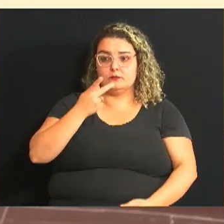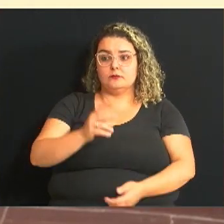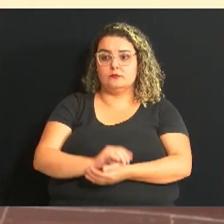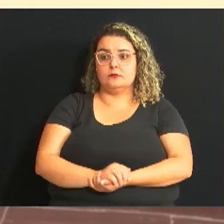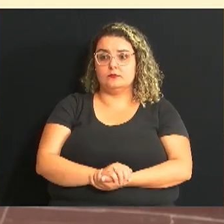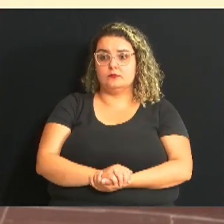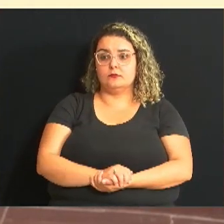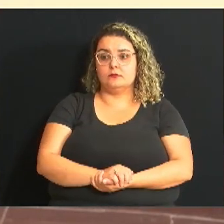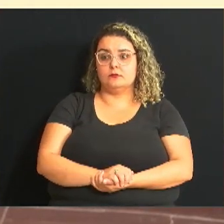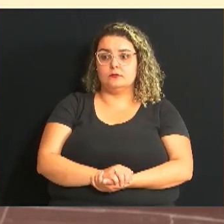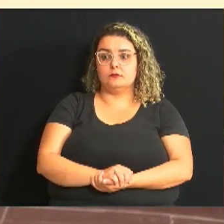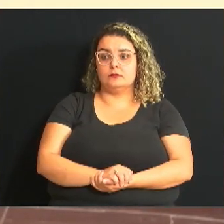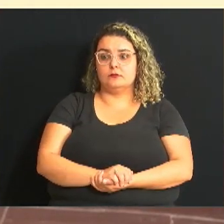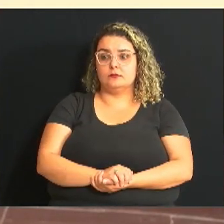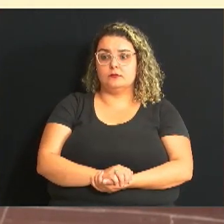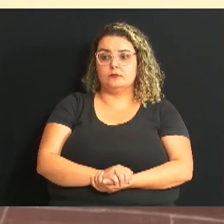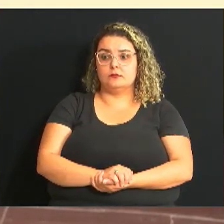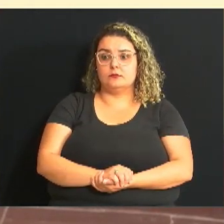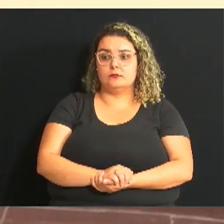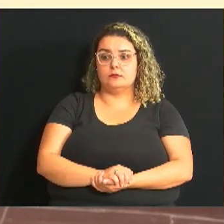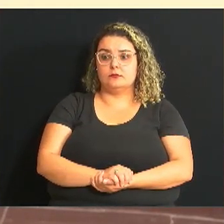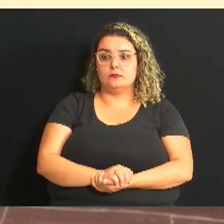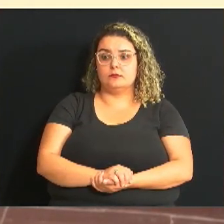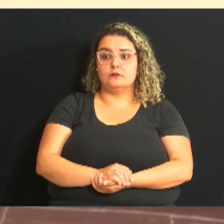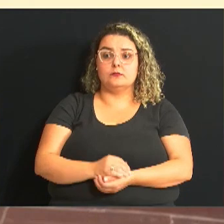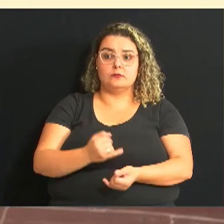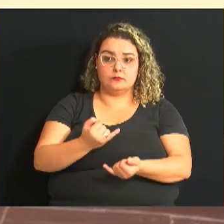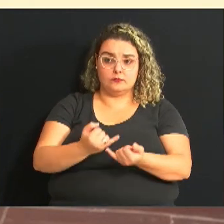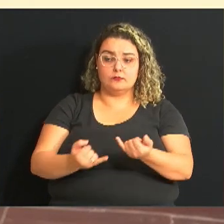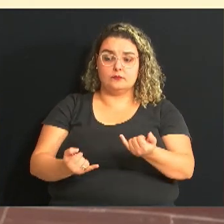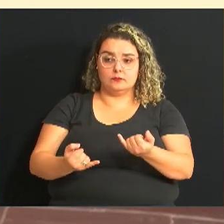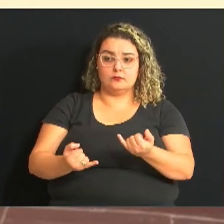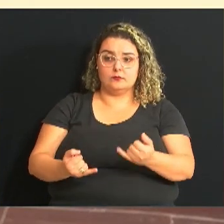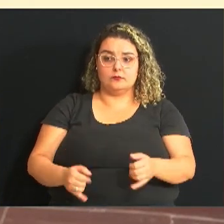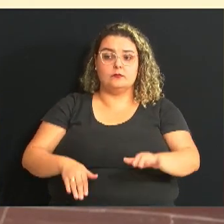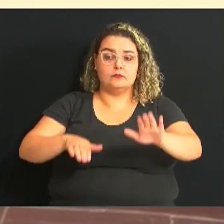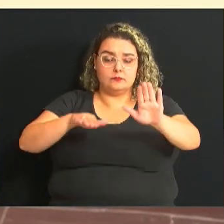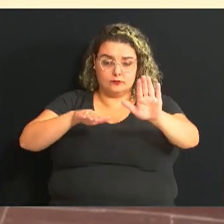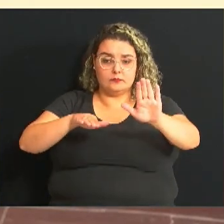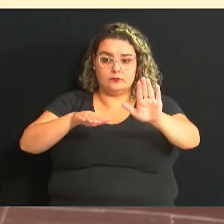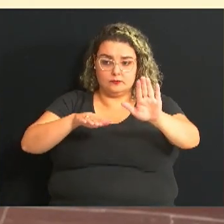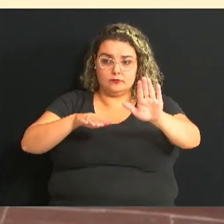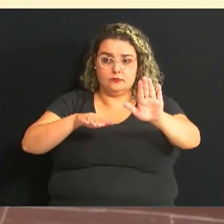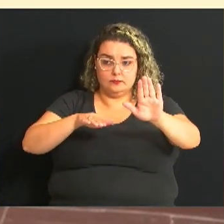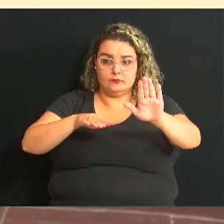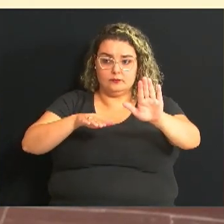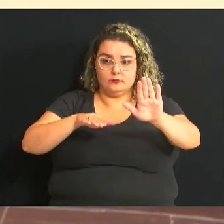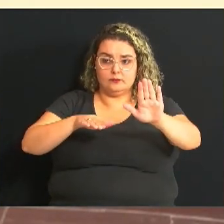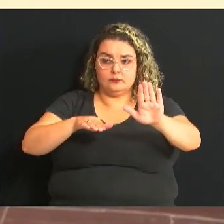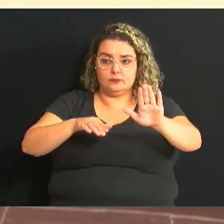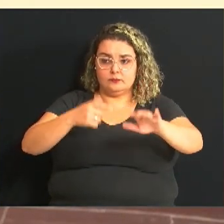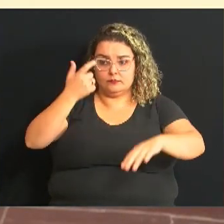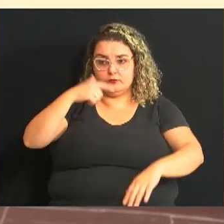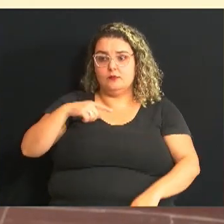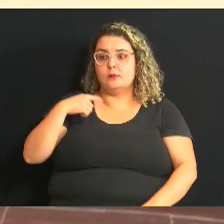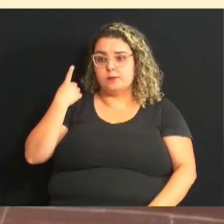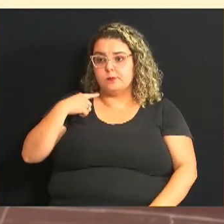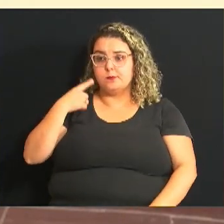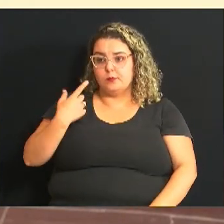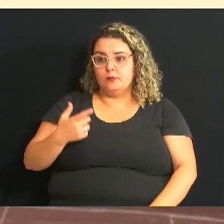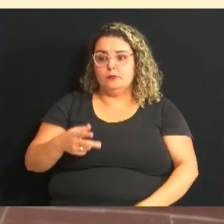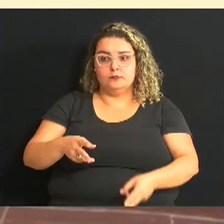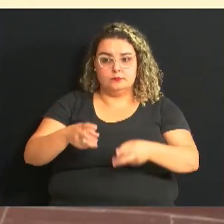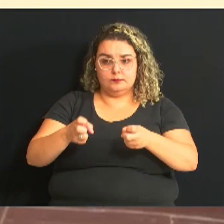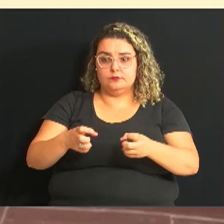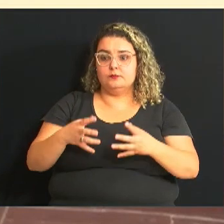uma parte até do juramento que a gente faz, né? Eu sou advogada, mas eu já percebi que praticamente